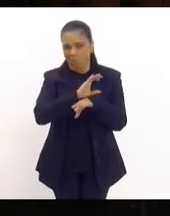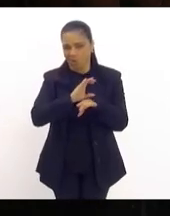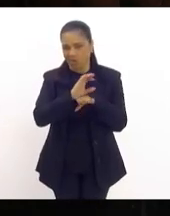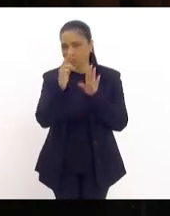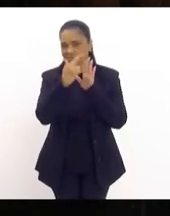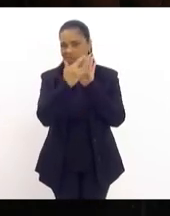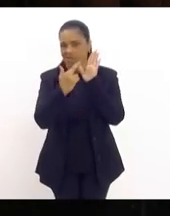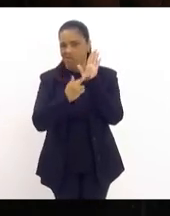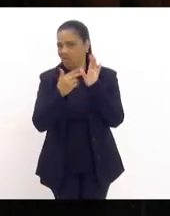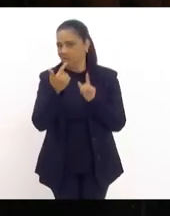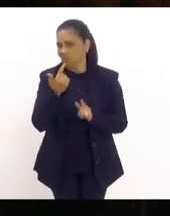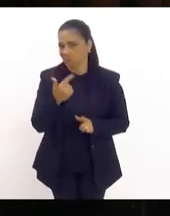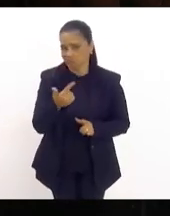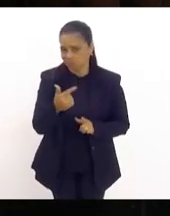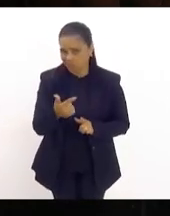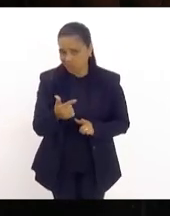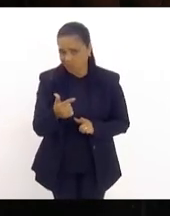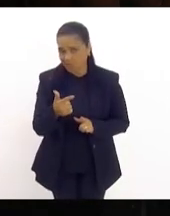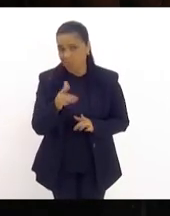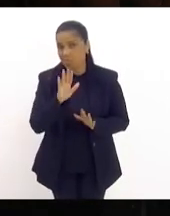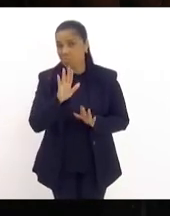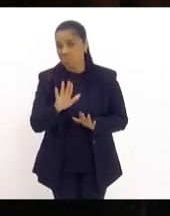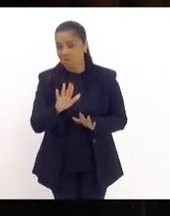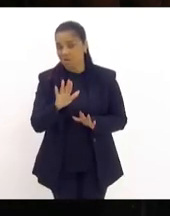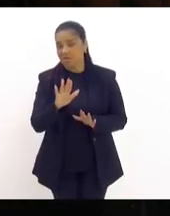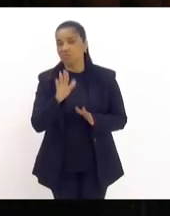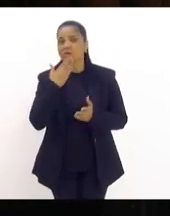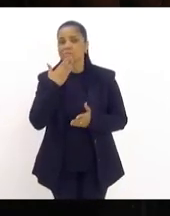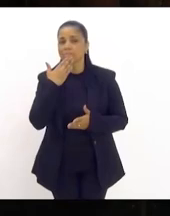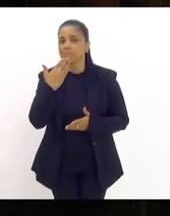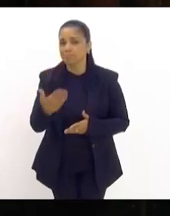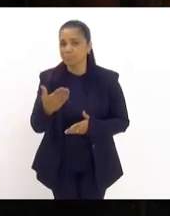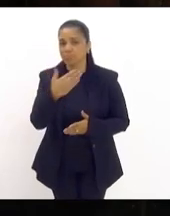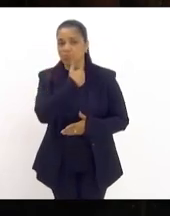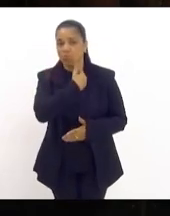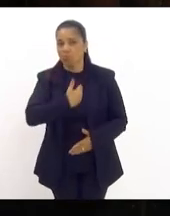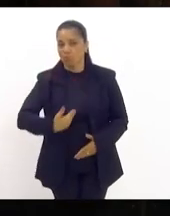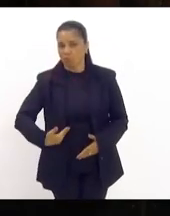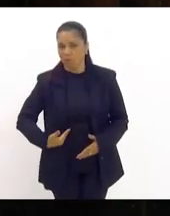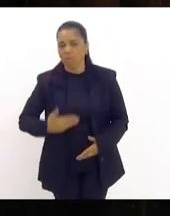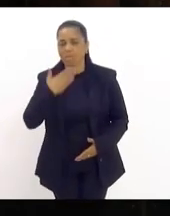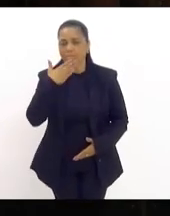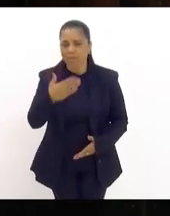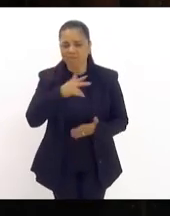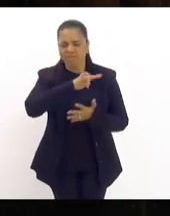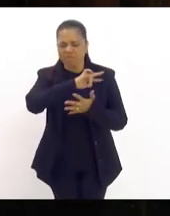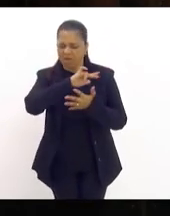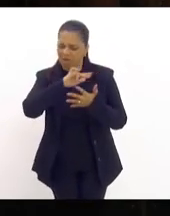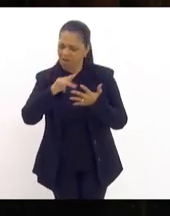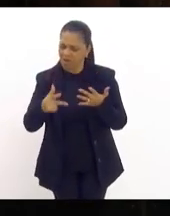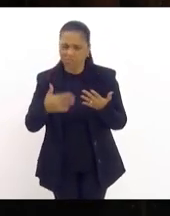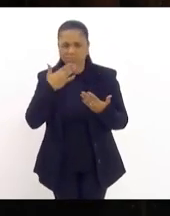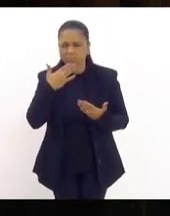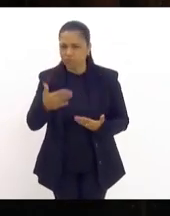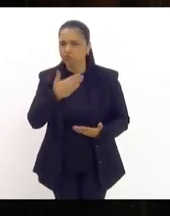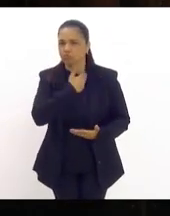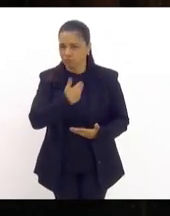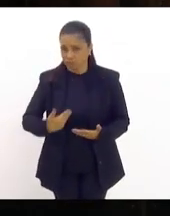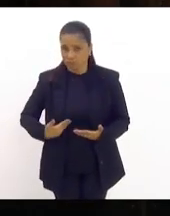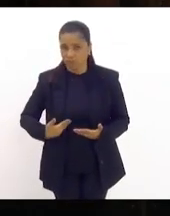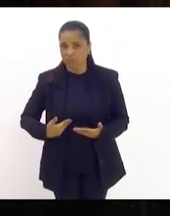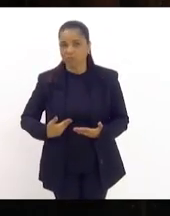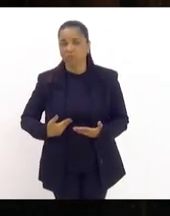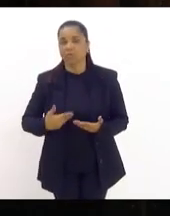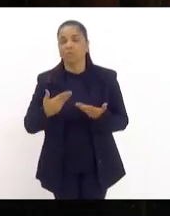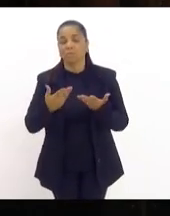Mas nada impede, porque isso já foi solicitado ao governo diversas vezes, que o governo mande